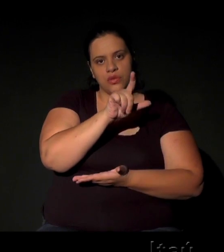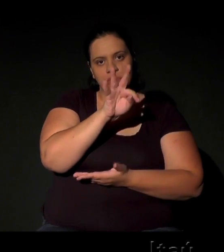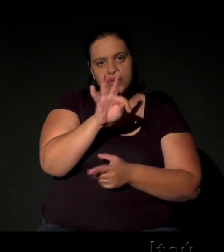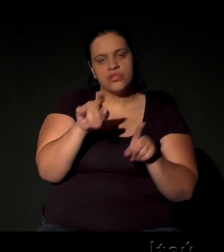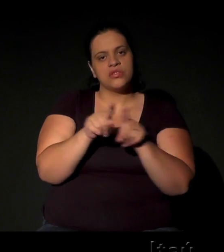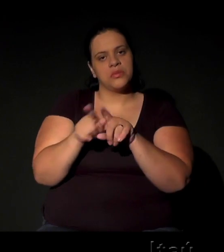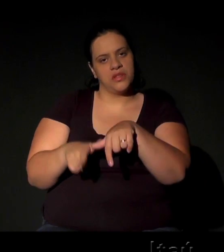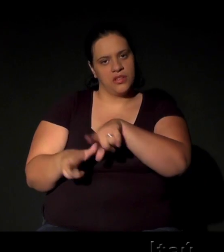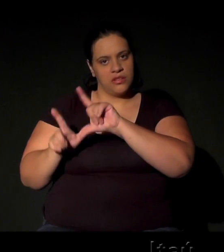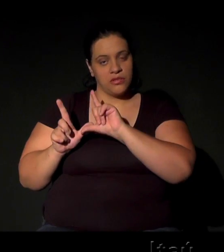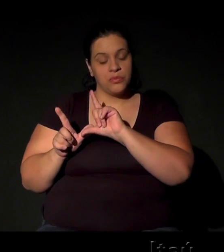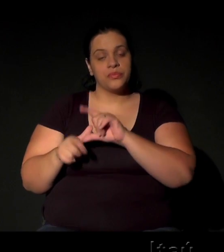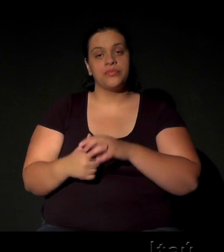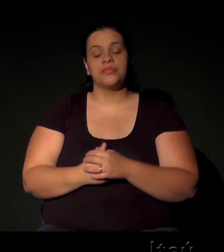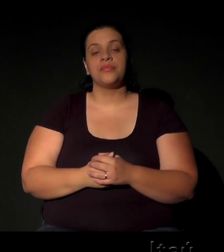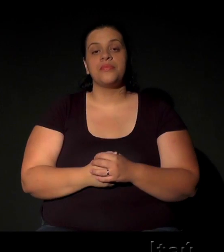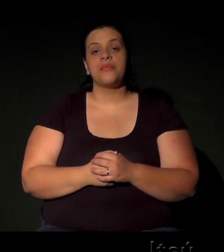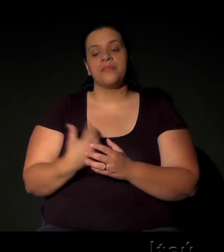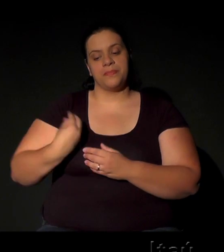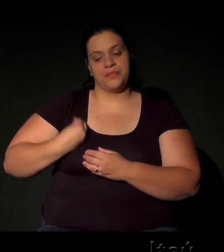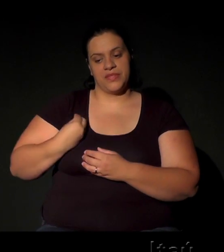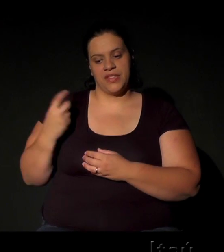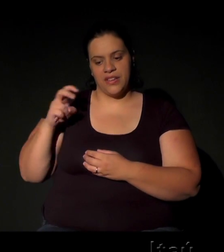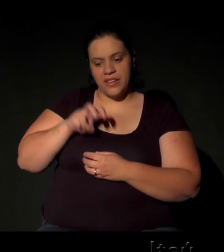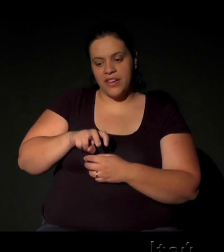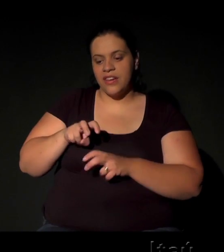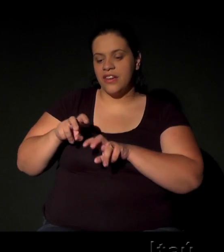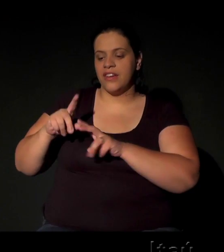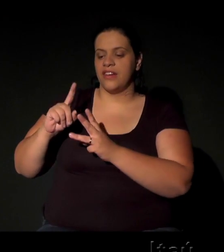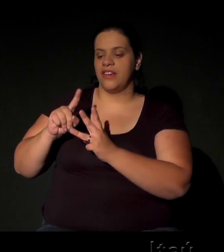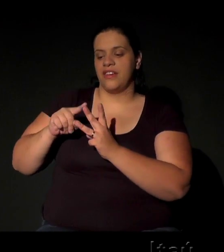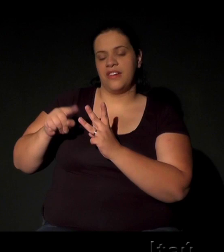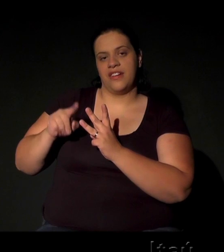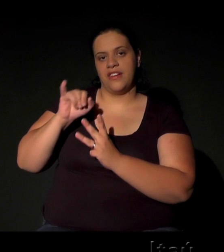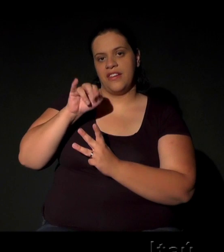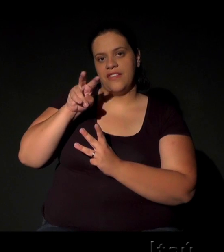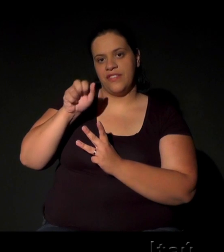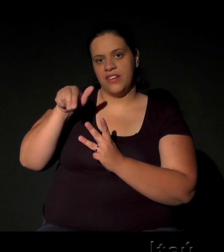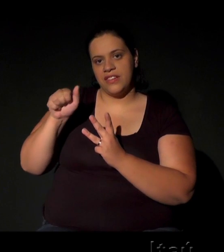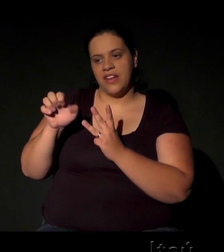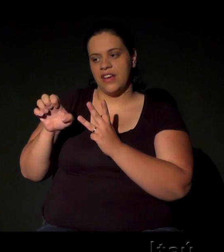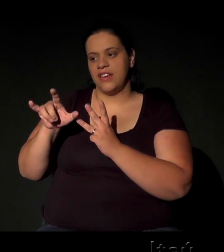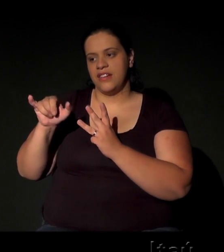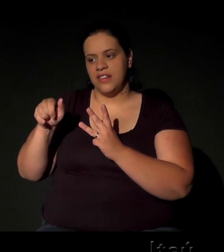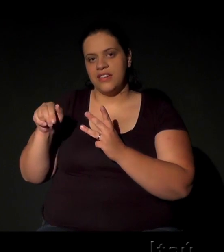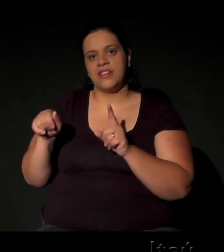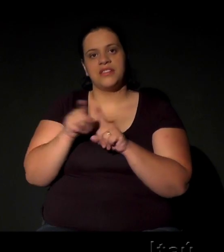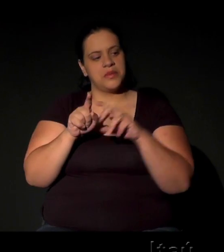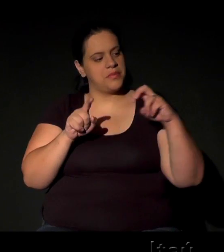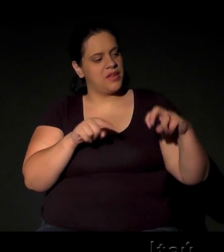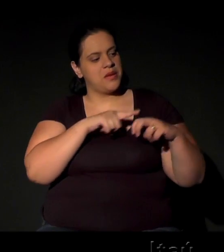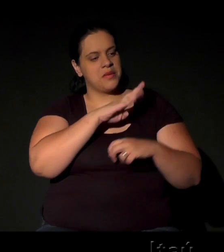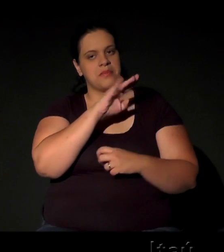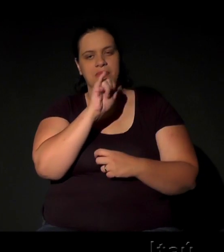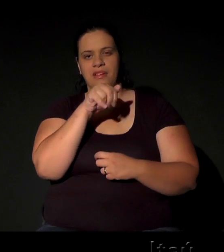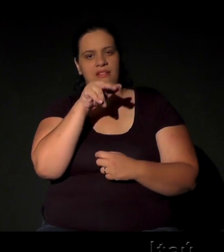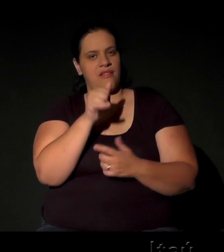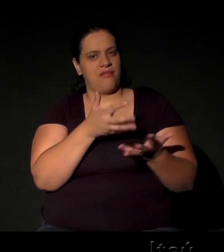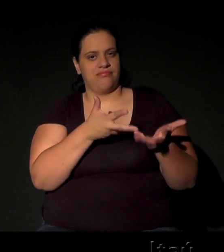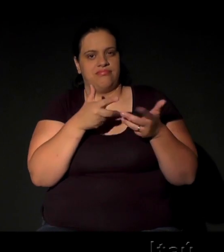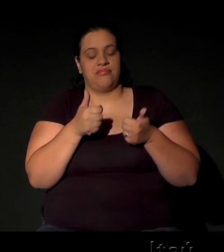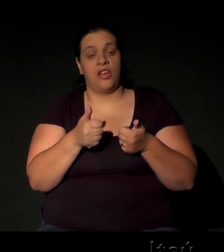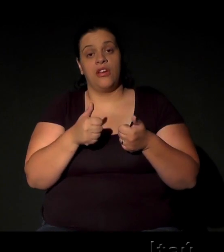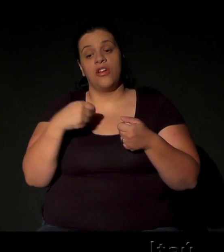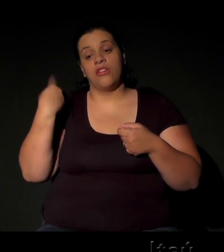ital cultural eh estar aqui com a Ivana e com a Eliana vai ser incrível com a Bianca que eu já conheço é incrível PR